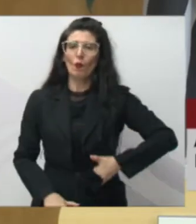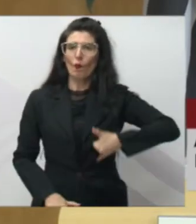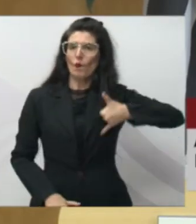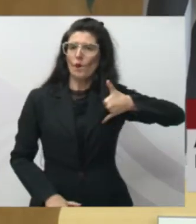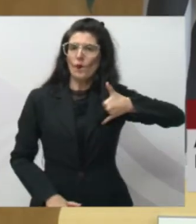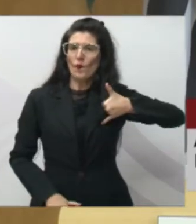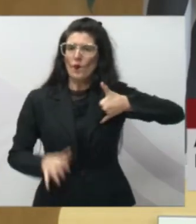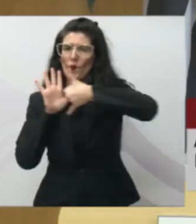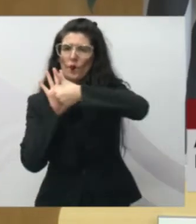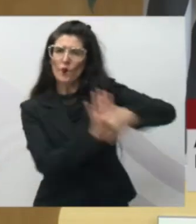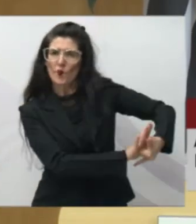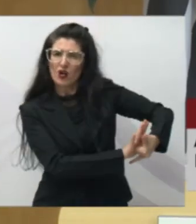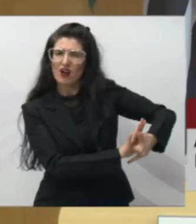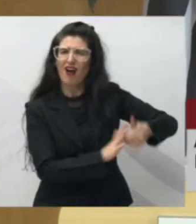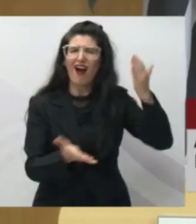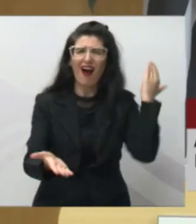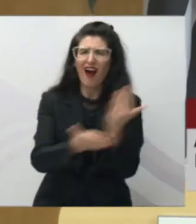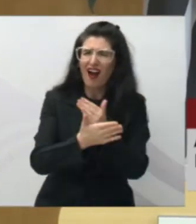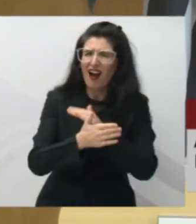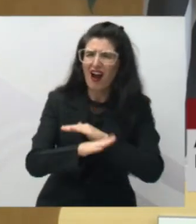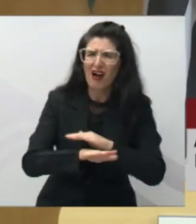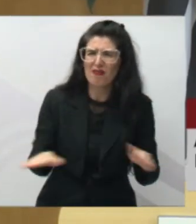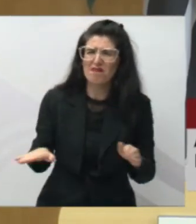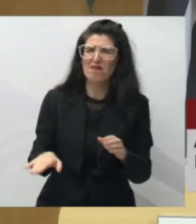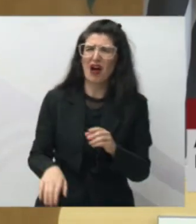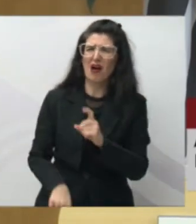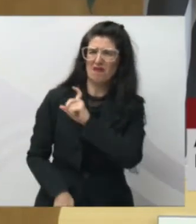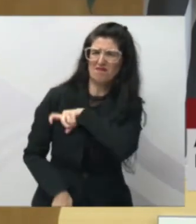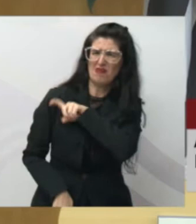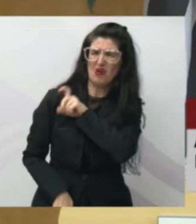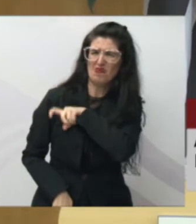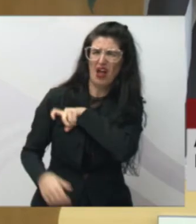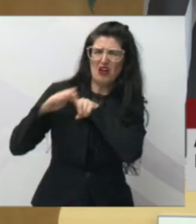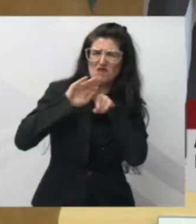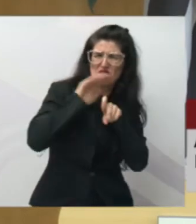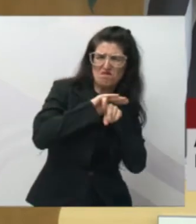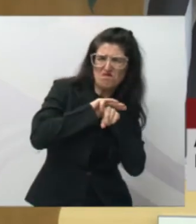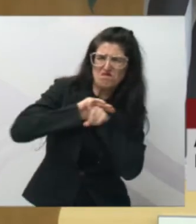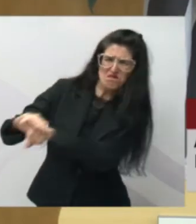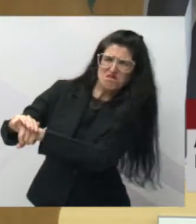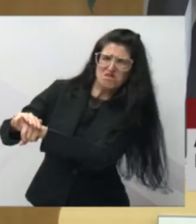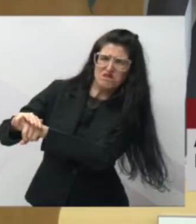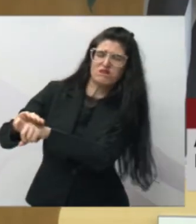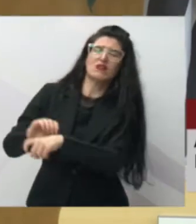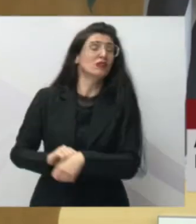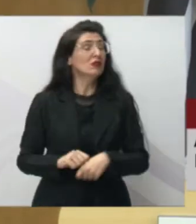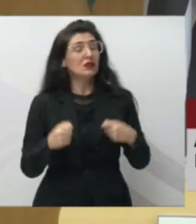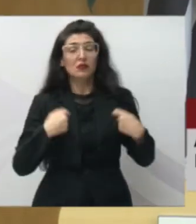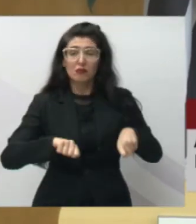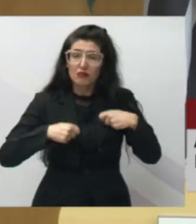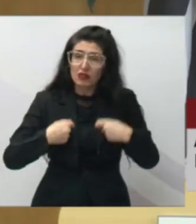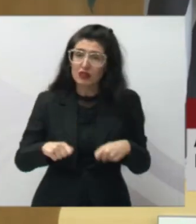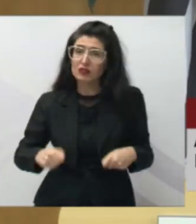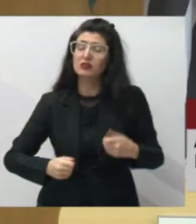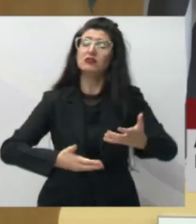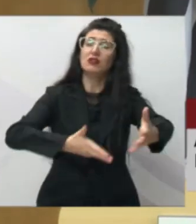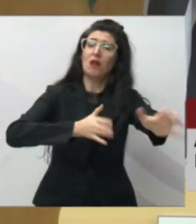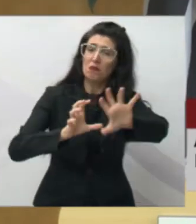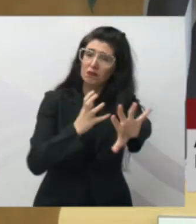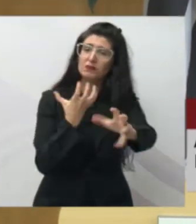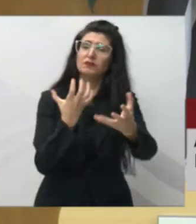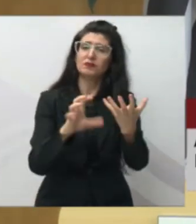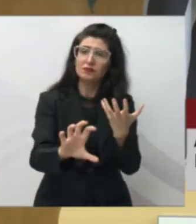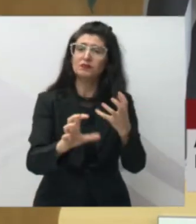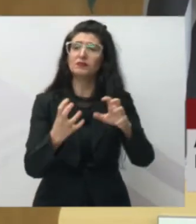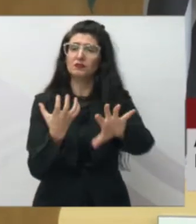gente conquiste e consiga as coisas na maior naturalidade possível. Eu acho